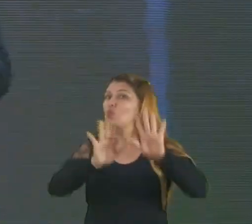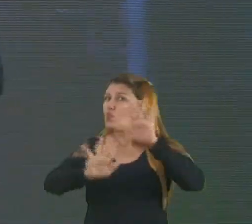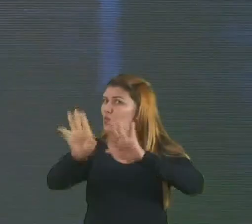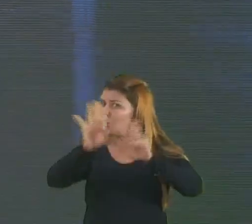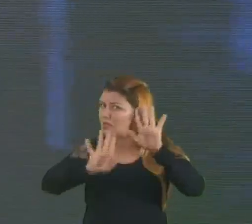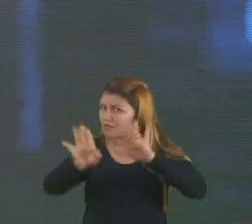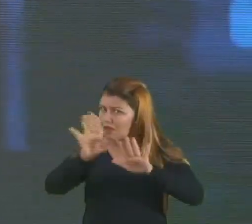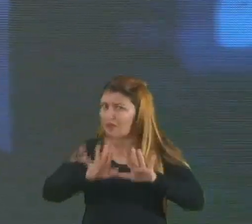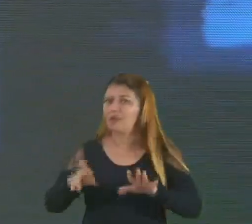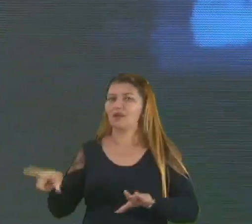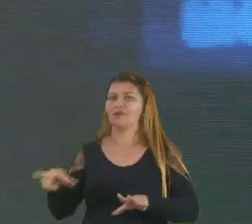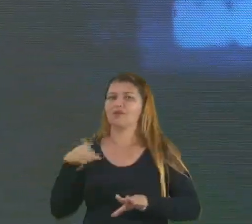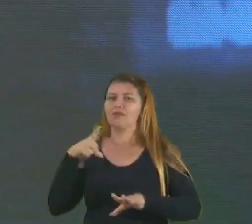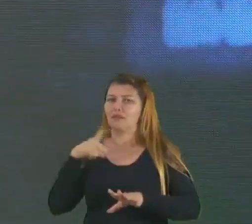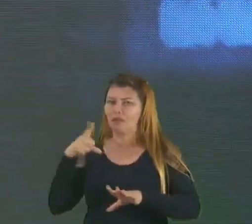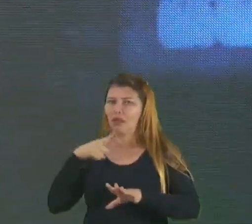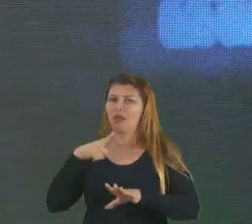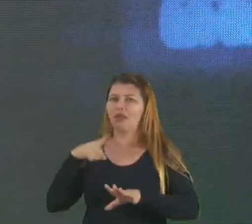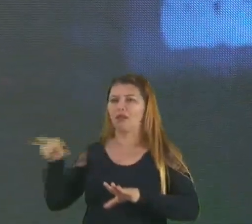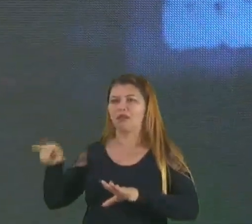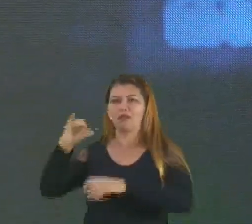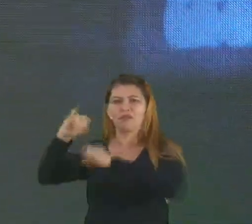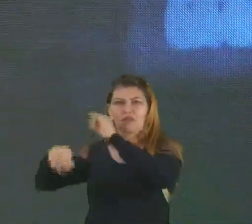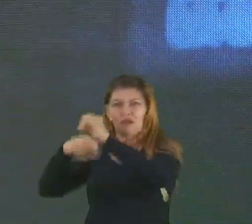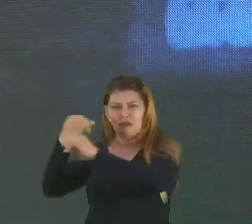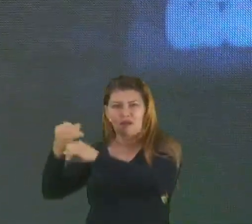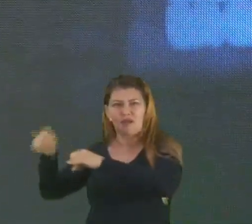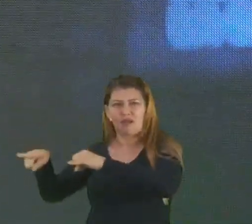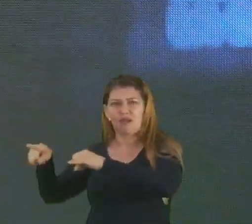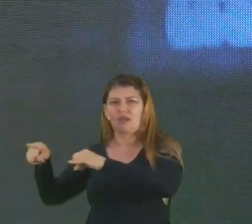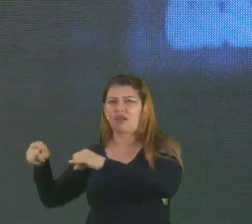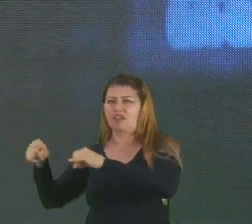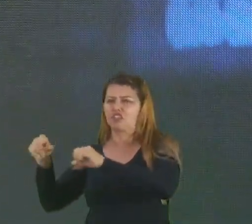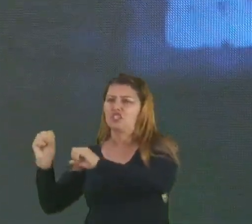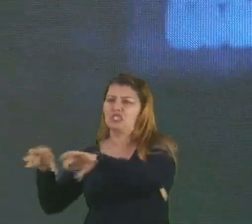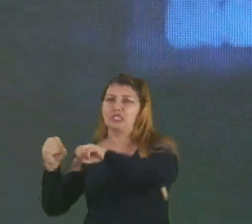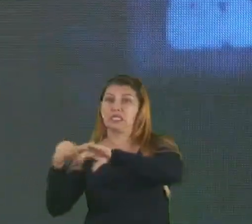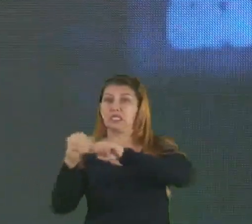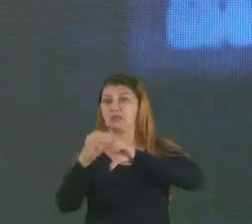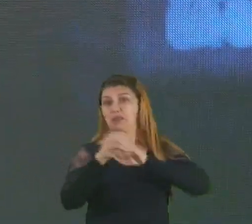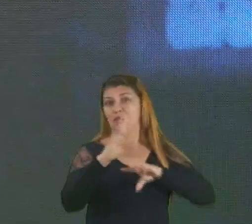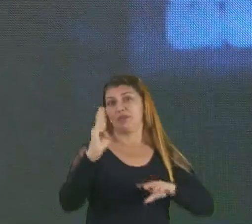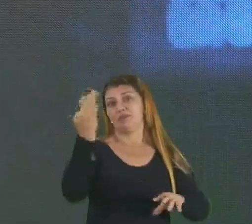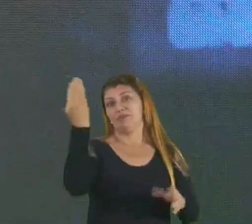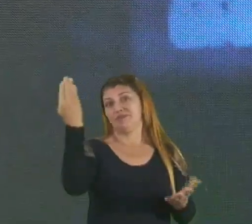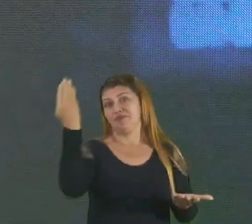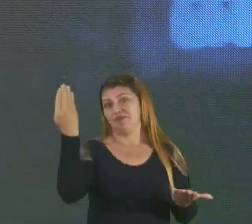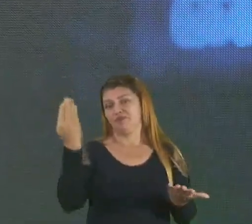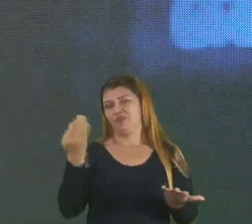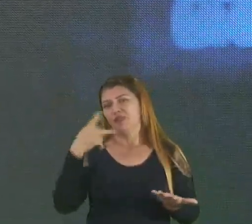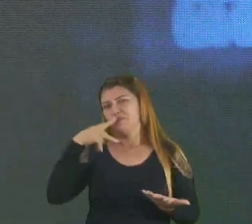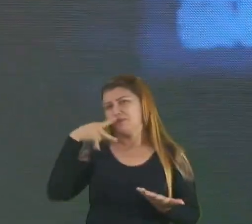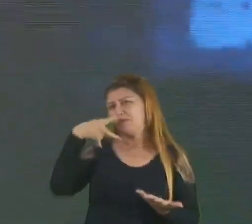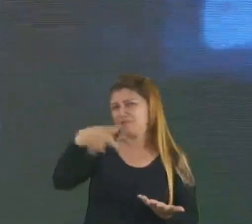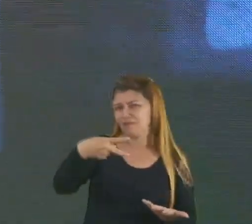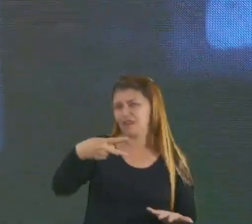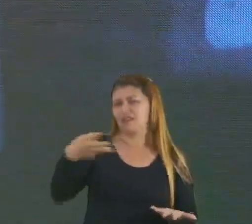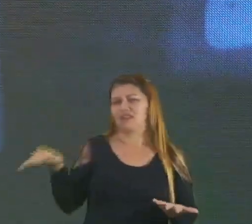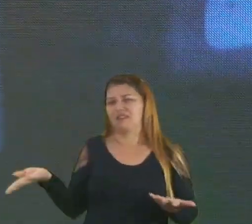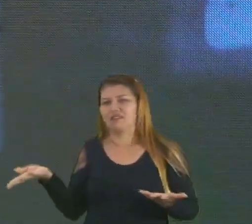na internet. Não embarque na palavra de qualquer último profeta que